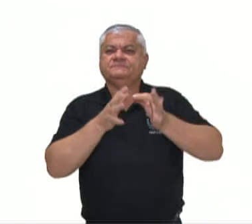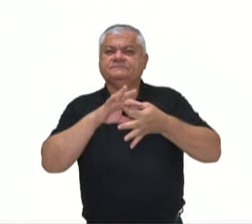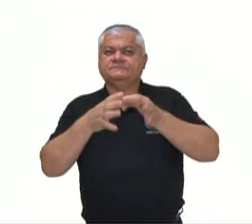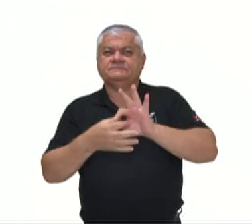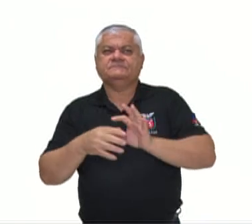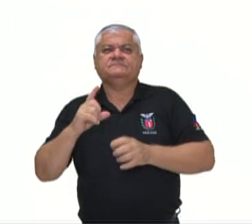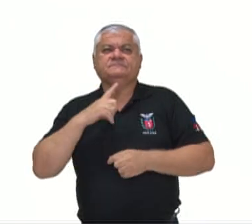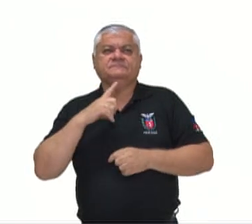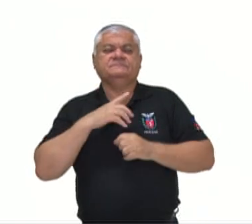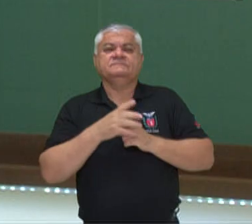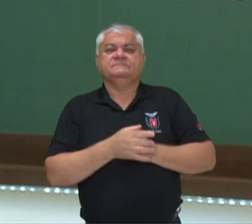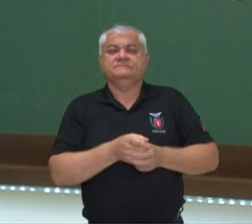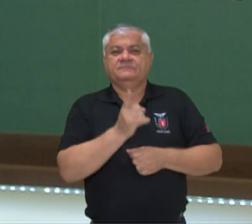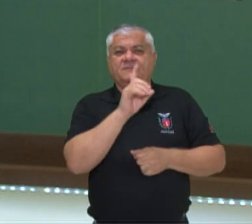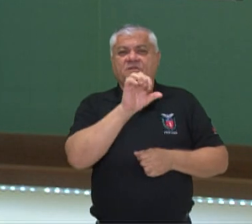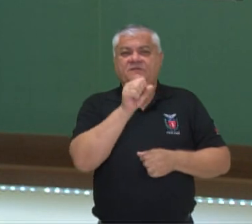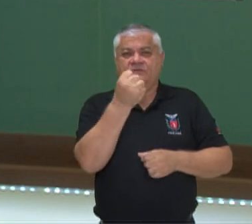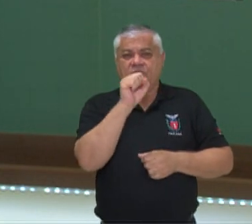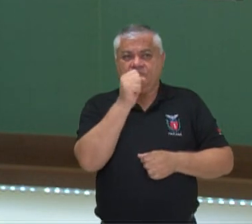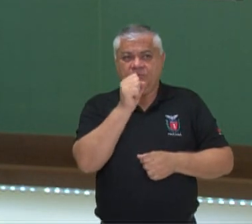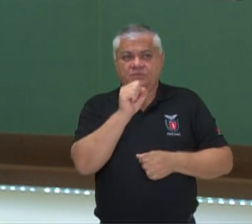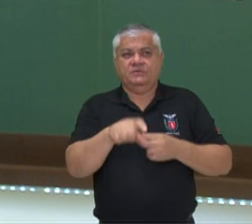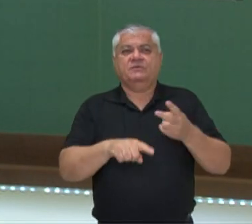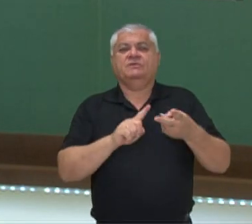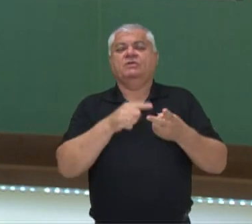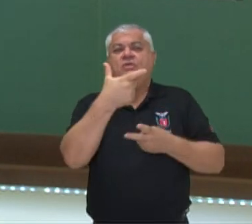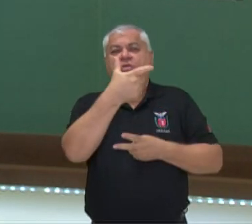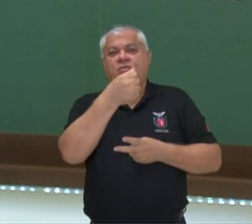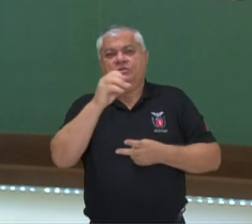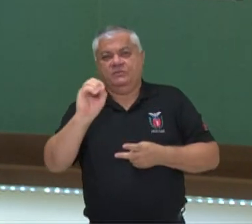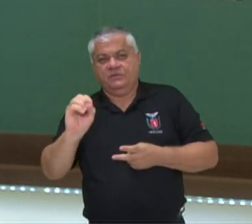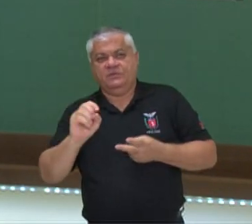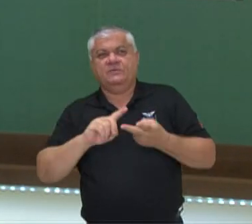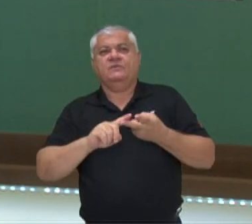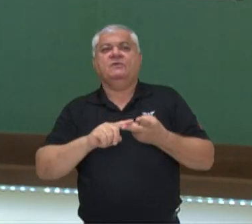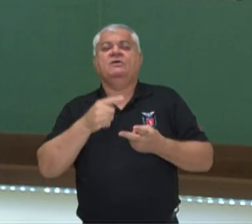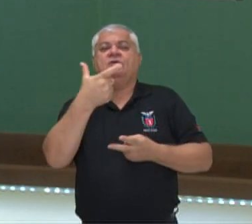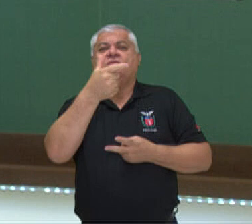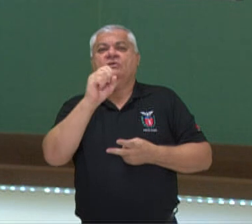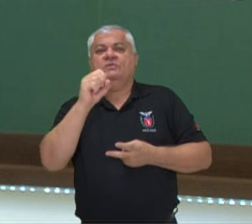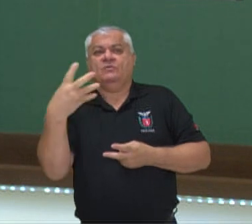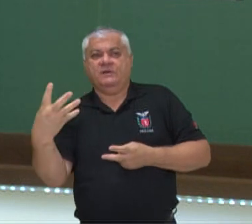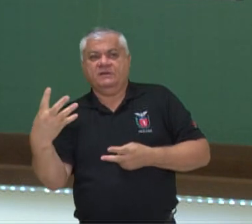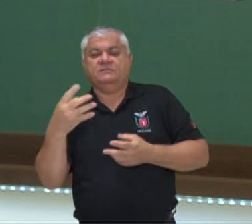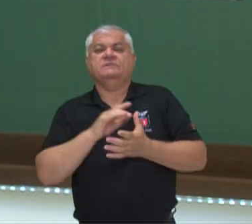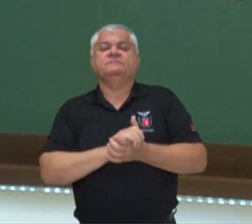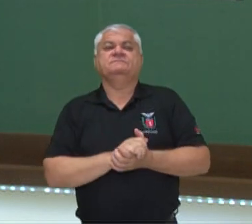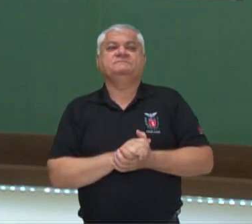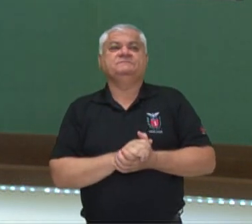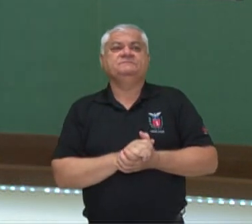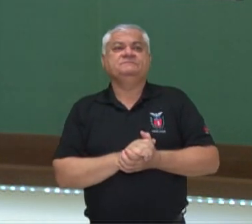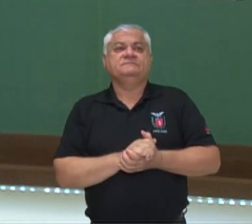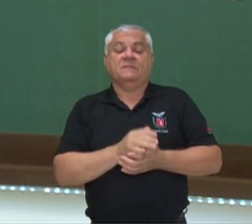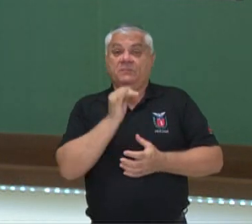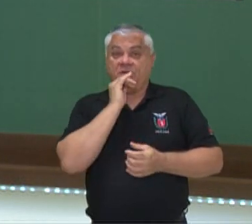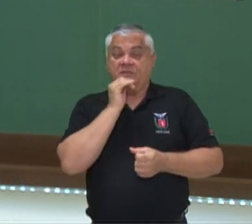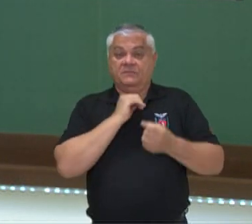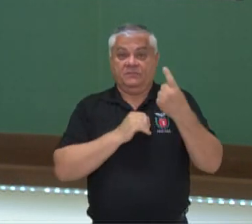olha, 1988 Seoul, 2000 Sydney, 2004 Athens.